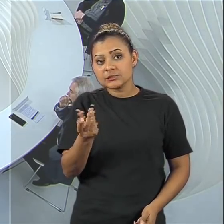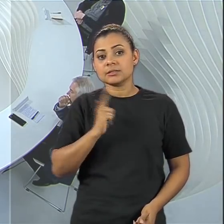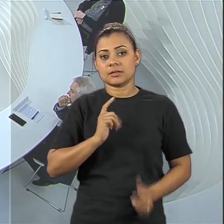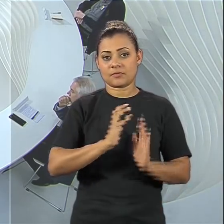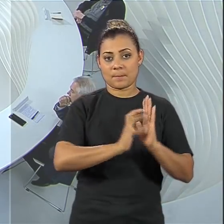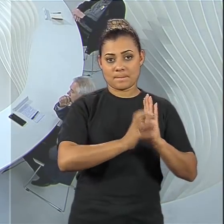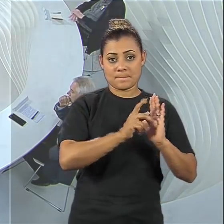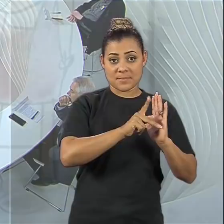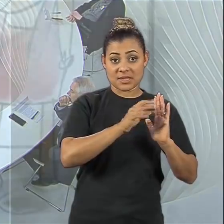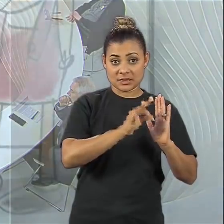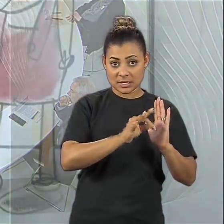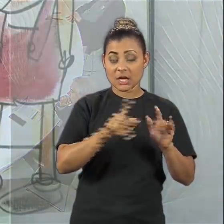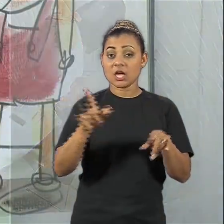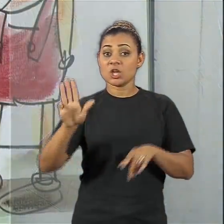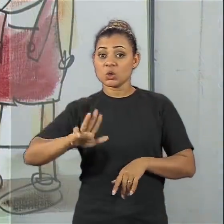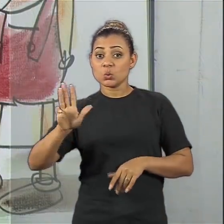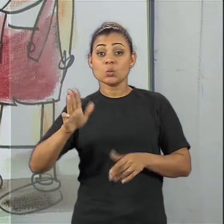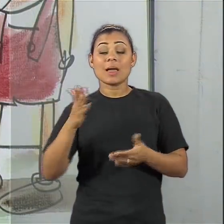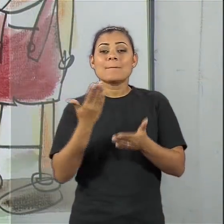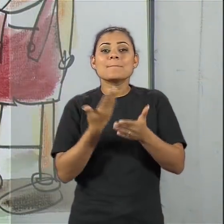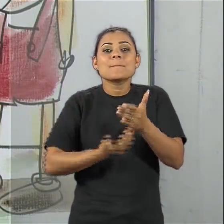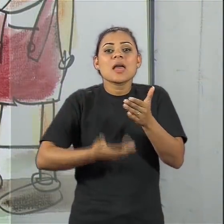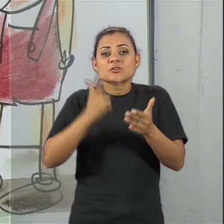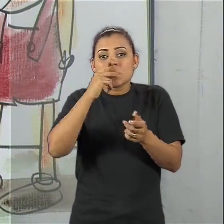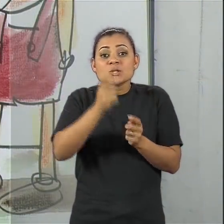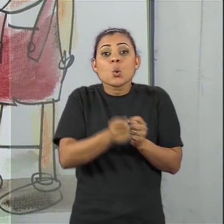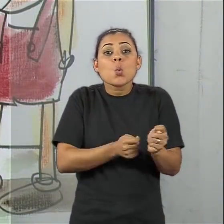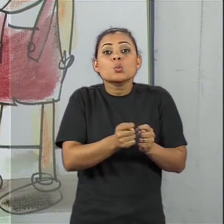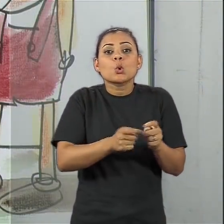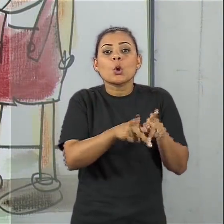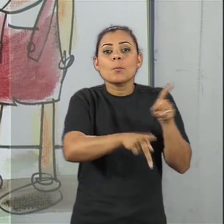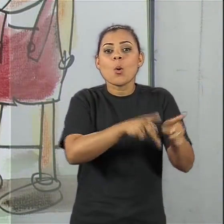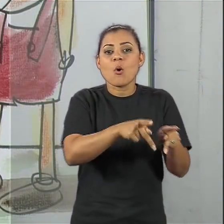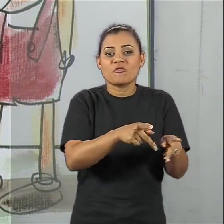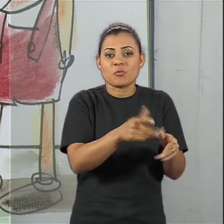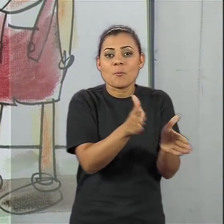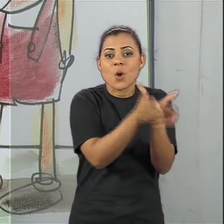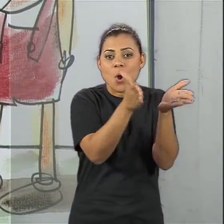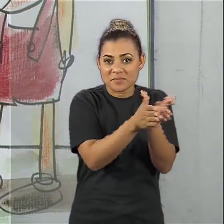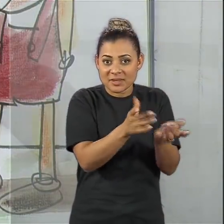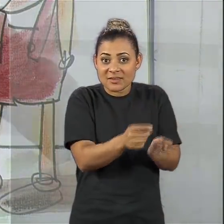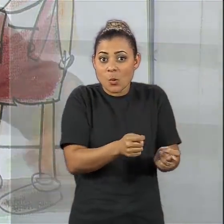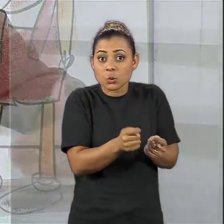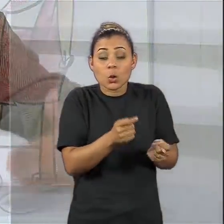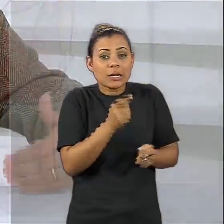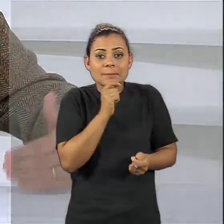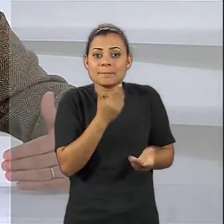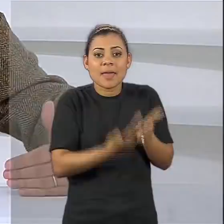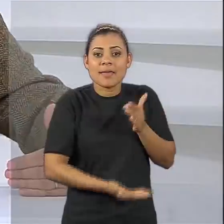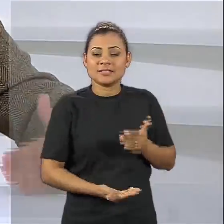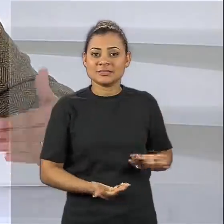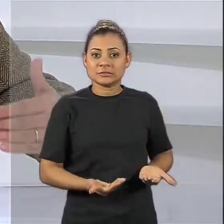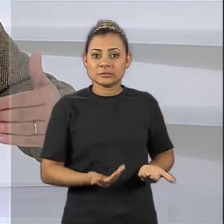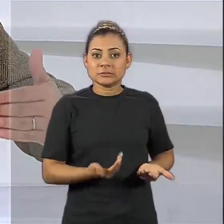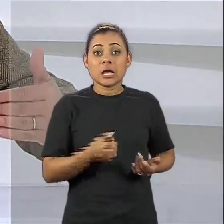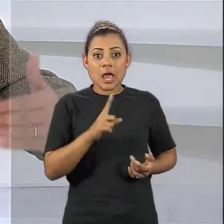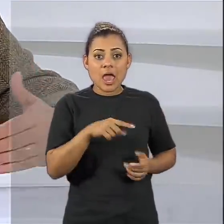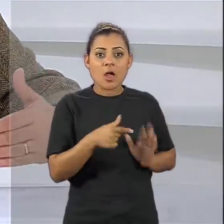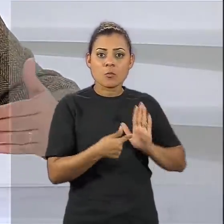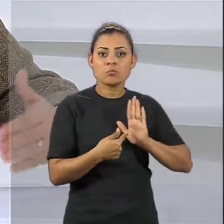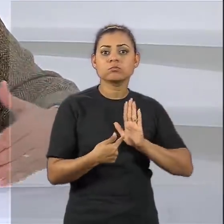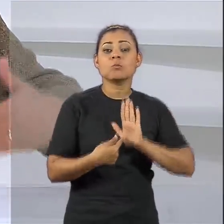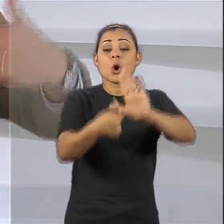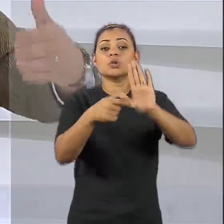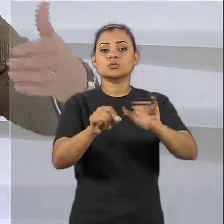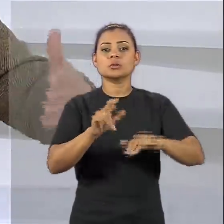e o Lula perdem um pouco o monopólio das classes populares. Quer dizer, ali foi um questionamento da sociedade a respeito